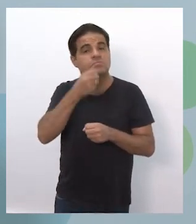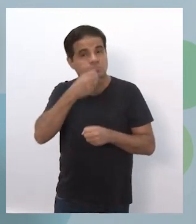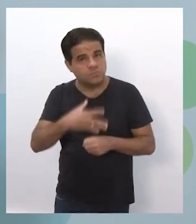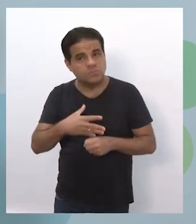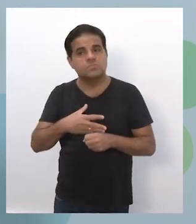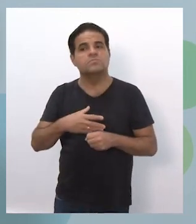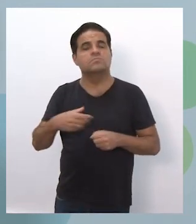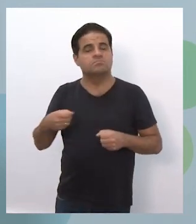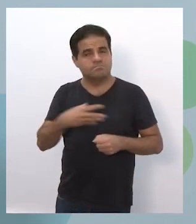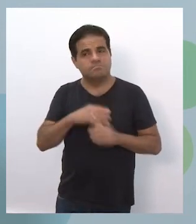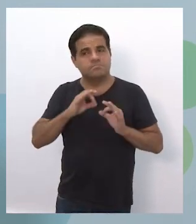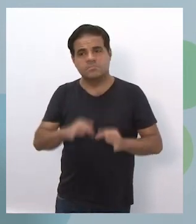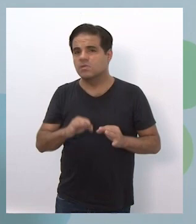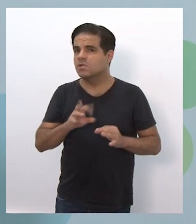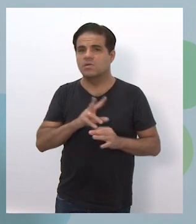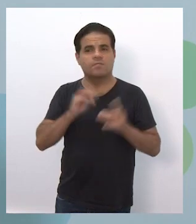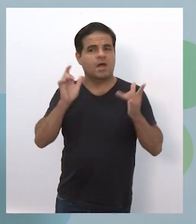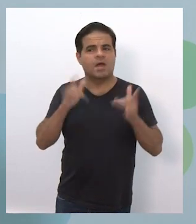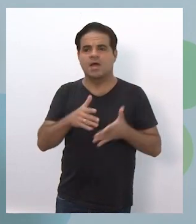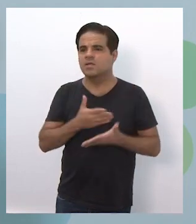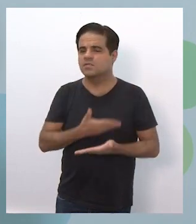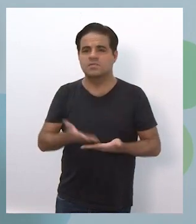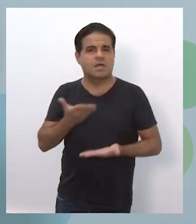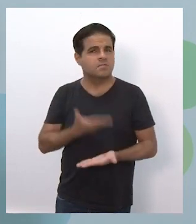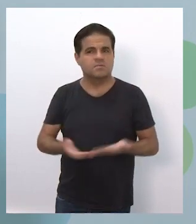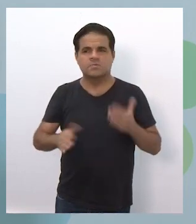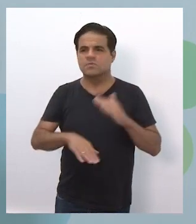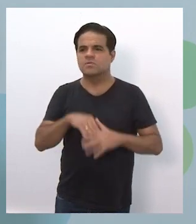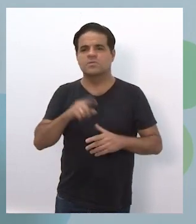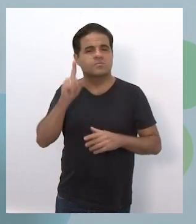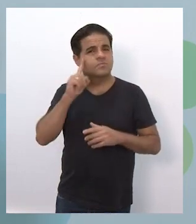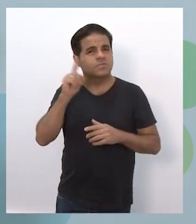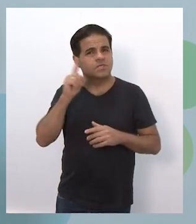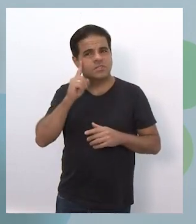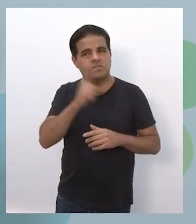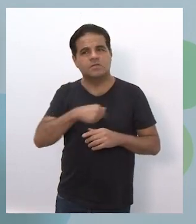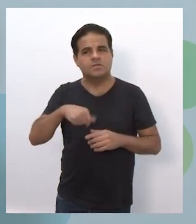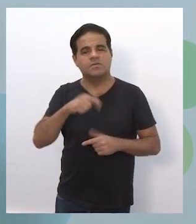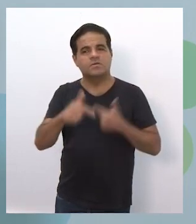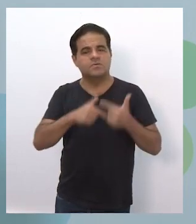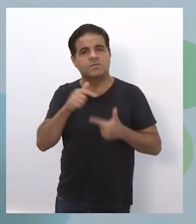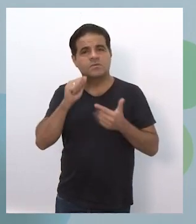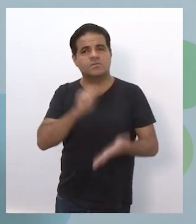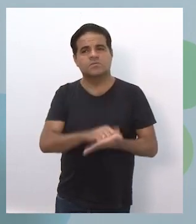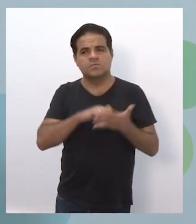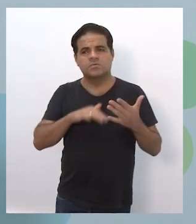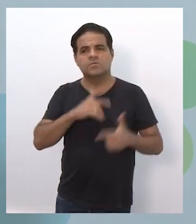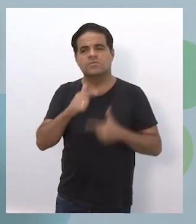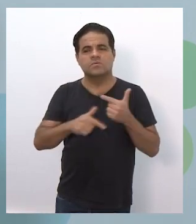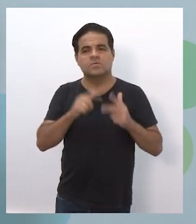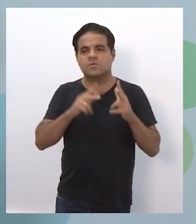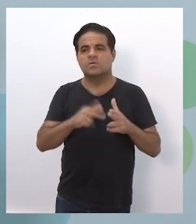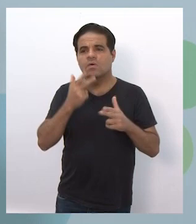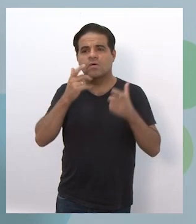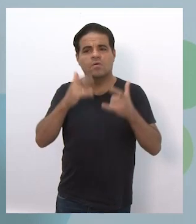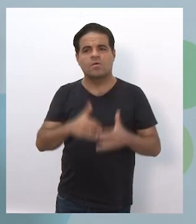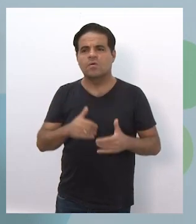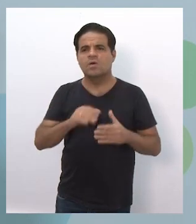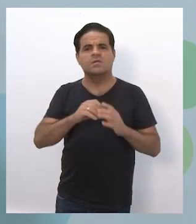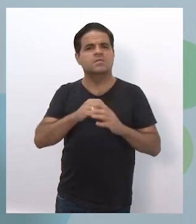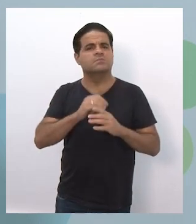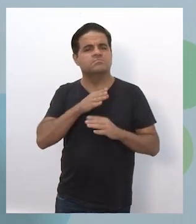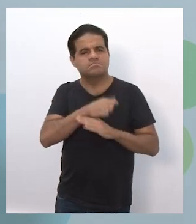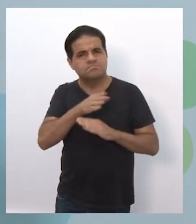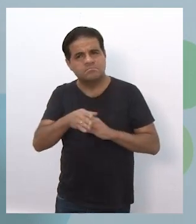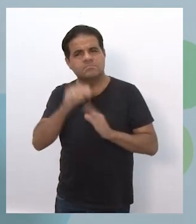bem robusta e não vai deixar vocês na mão do dia a dia, né, para nossas tarefas diárias do serviço, né? Como ele falou, os navegadores,